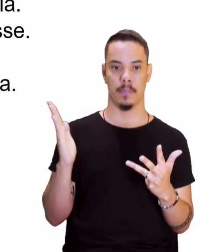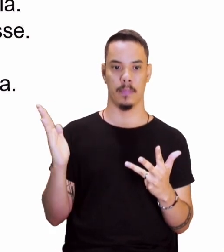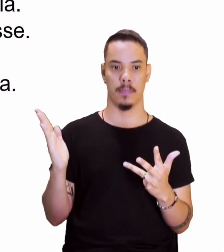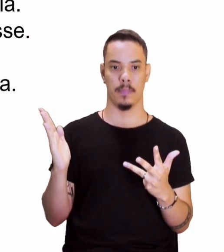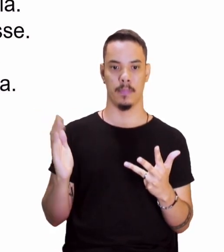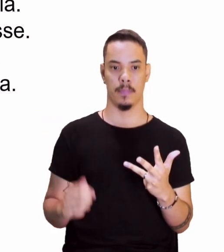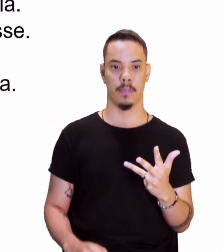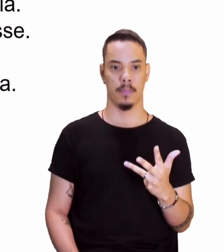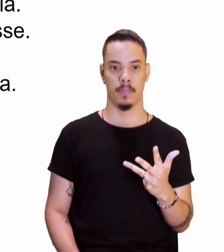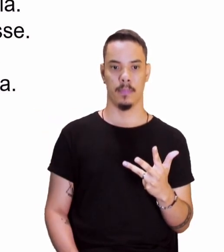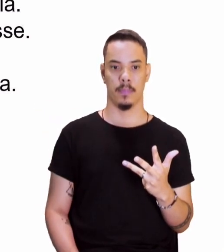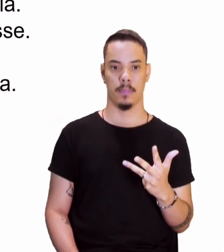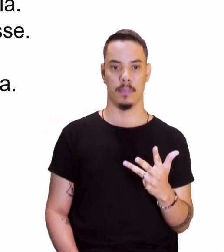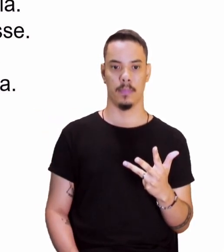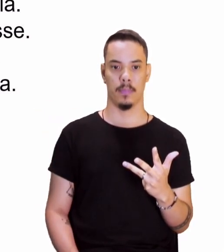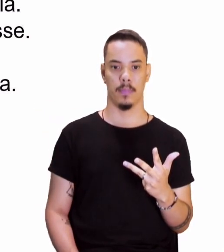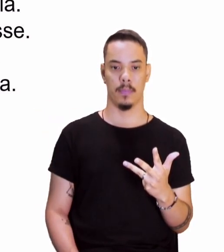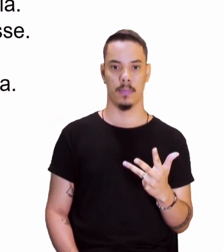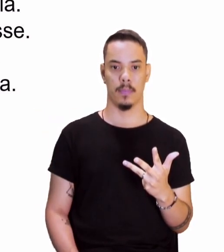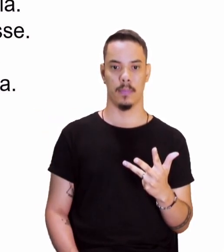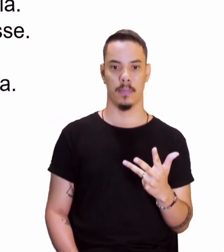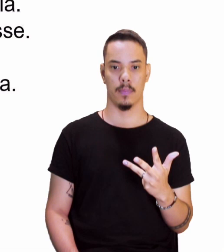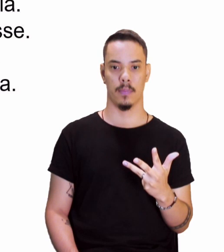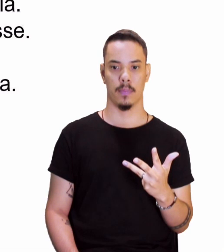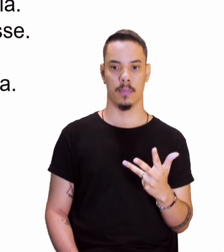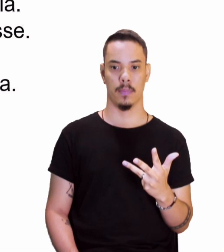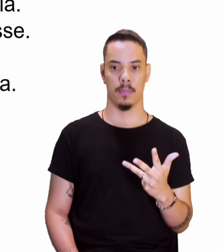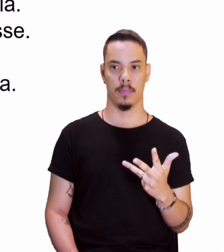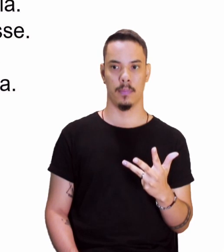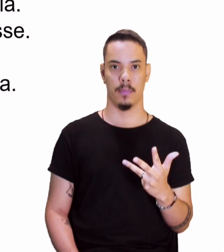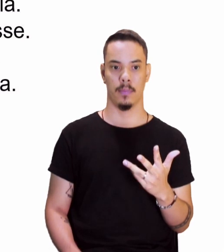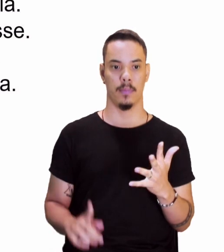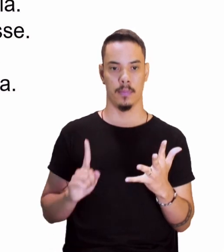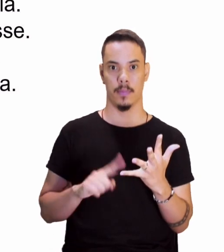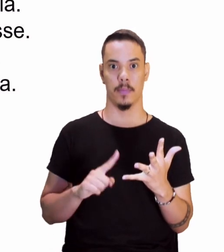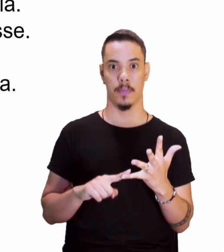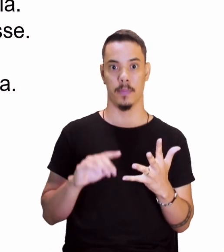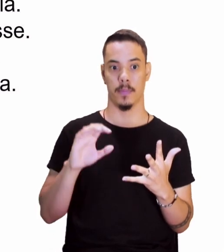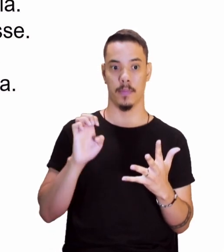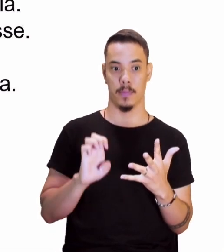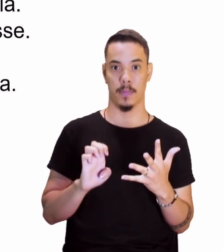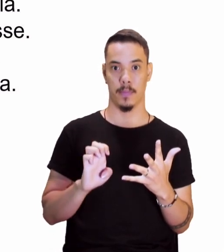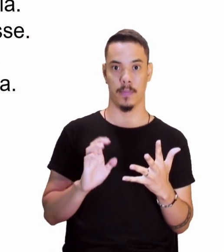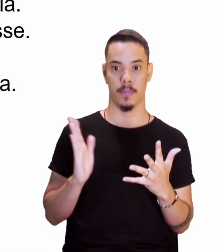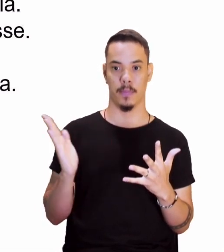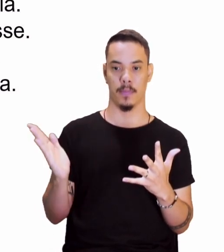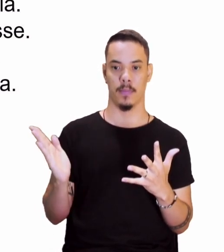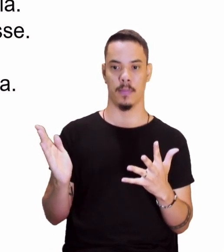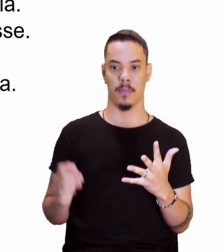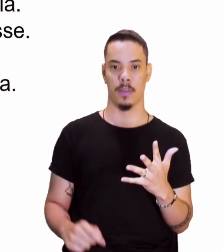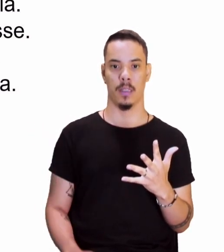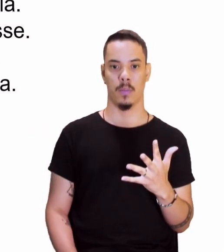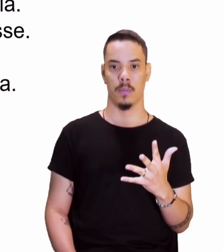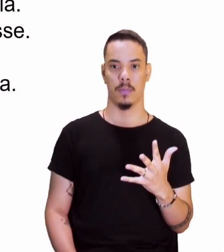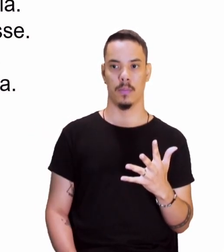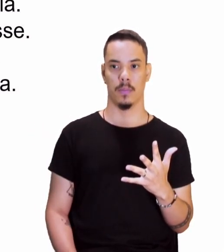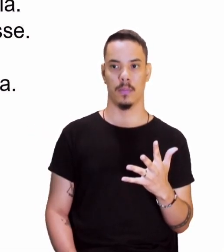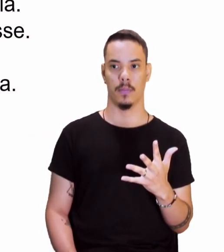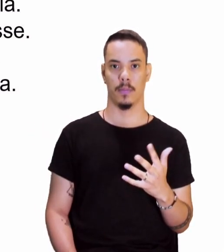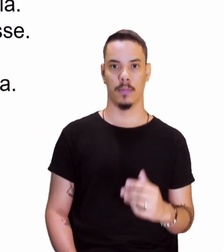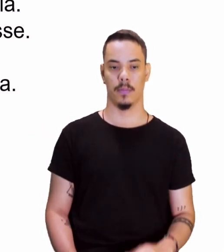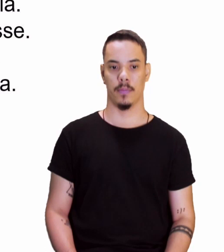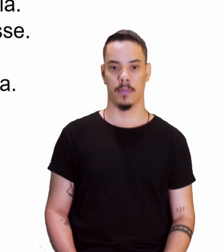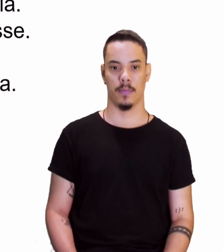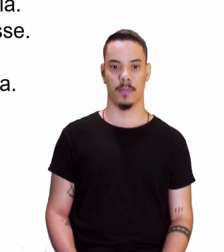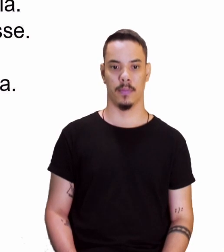D. Nunca apresentaram rapaz nenhum que lhe amasse. E. Nunca